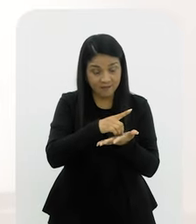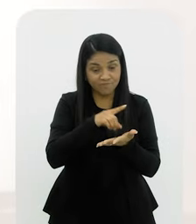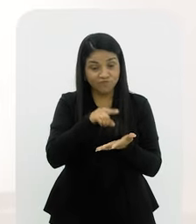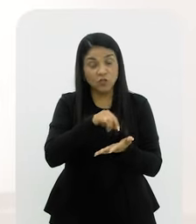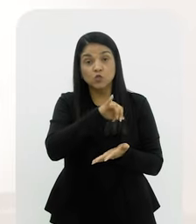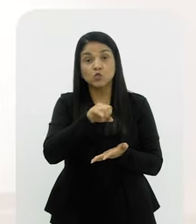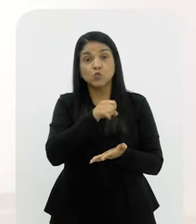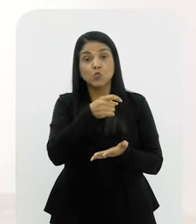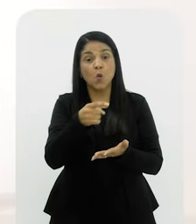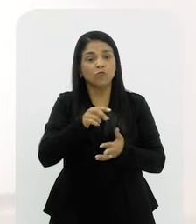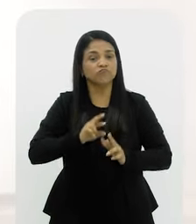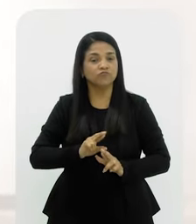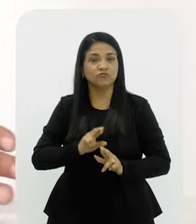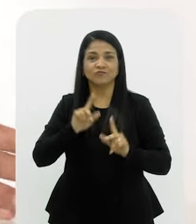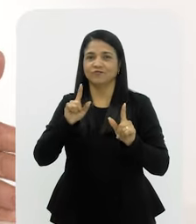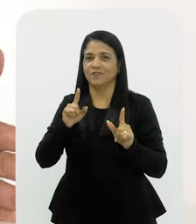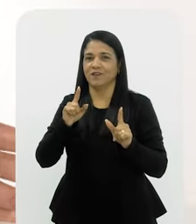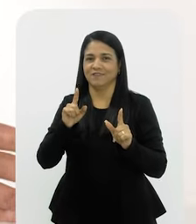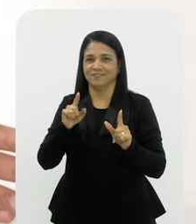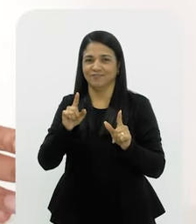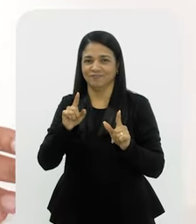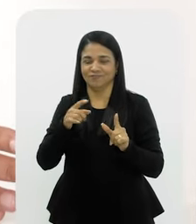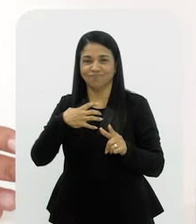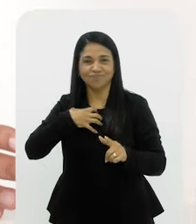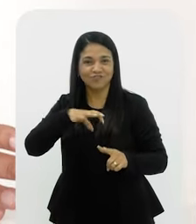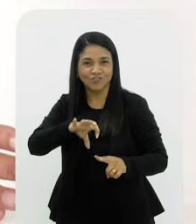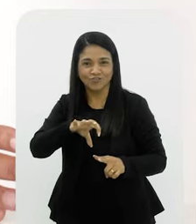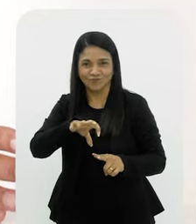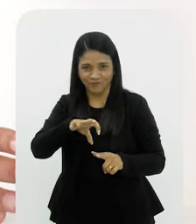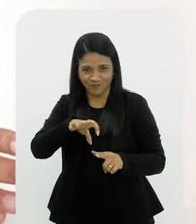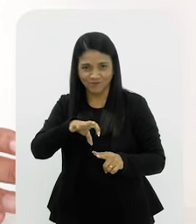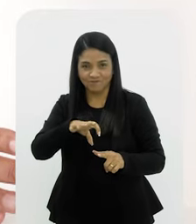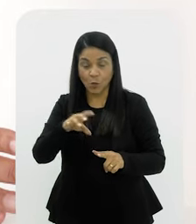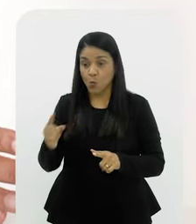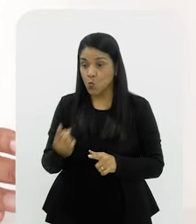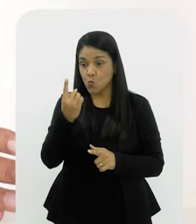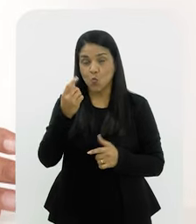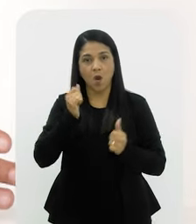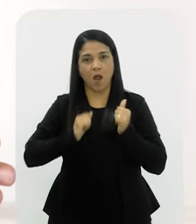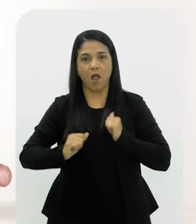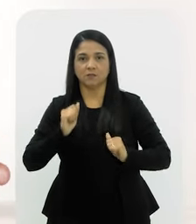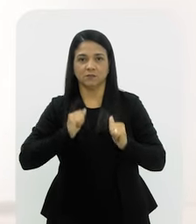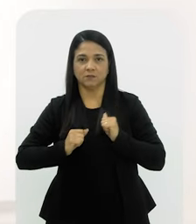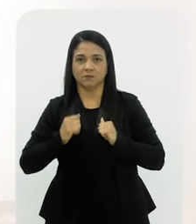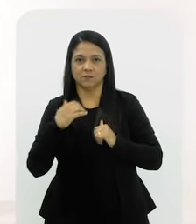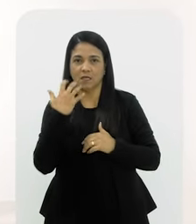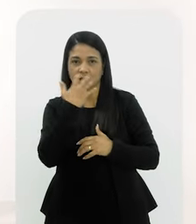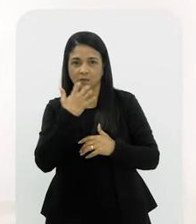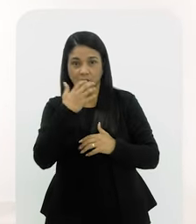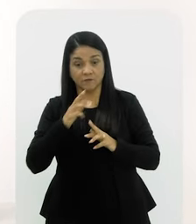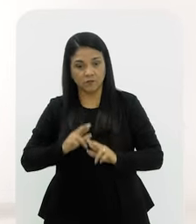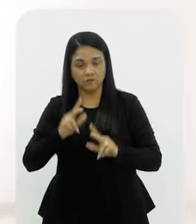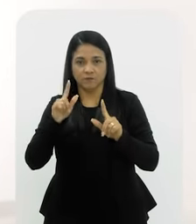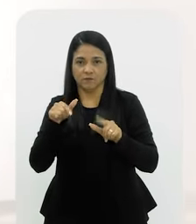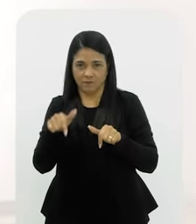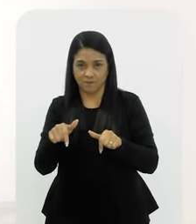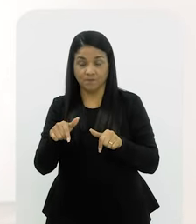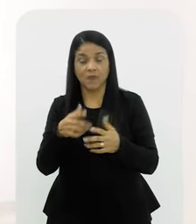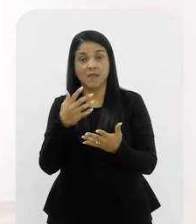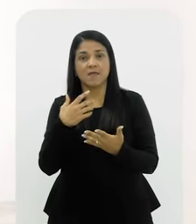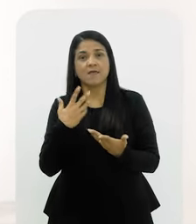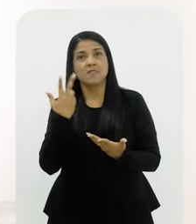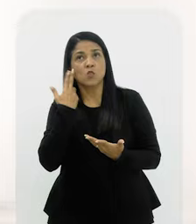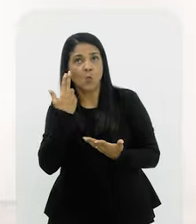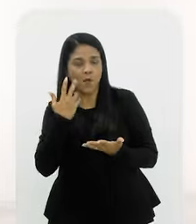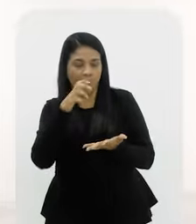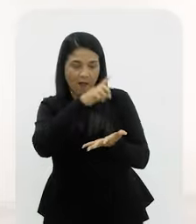maneira, o João fazia de uma maneira totalmente diferente. Foi o único artista que cantava diferente, que é o seguinte. Normalmente,